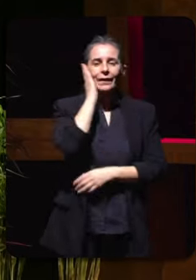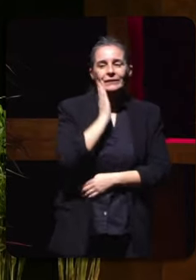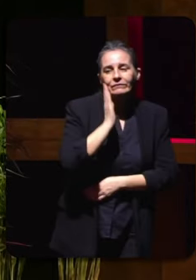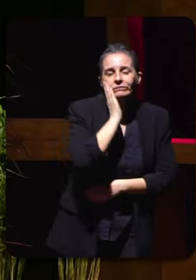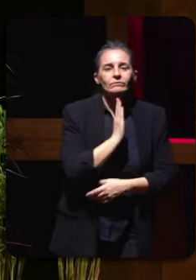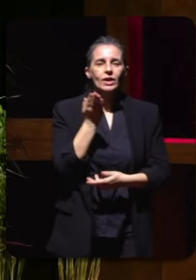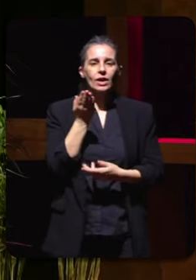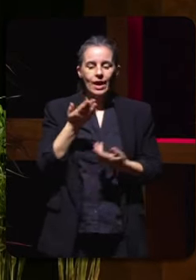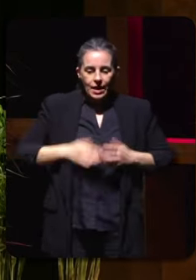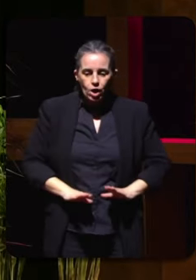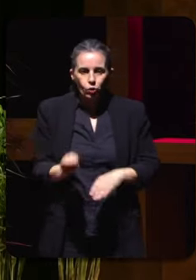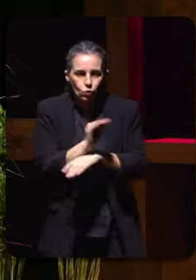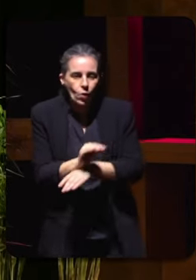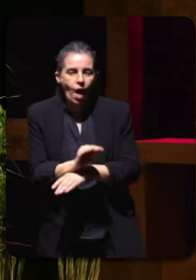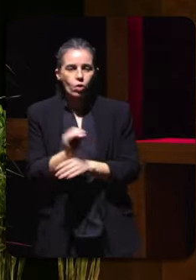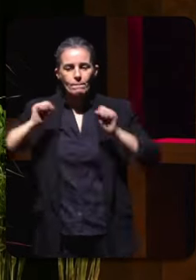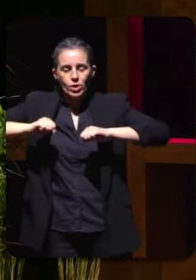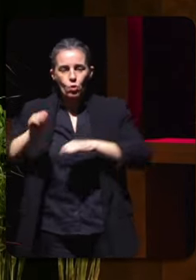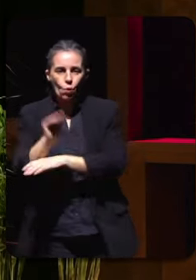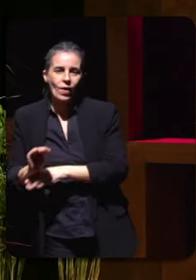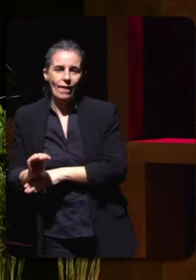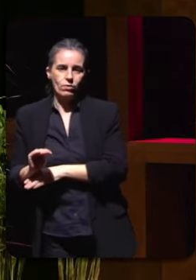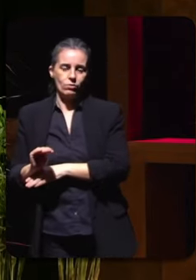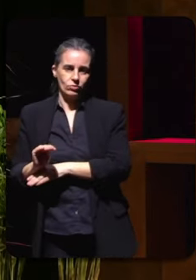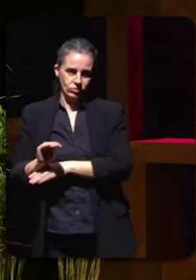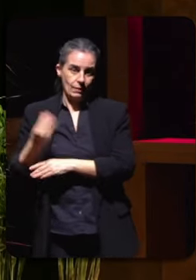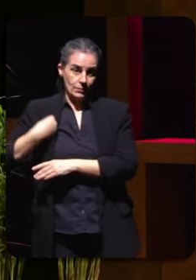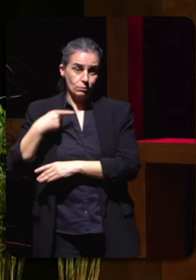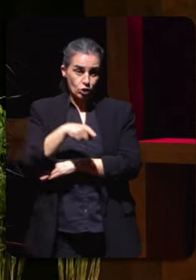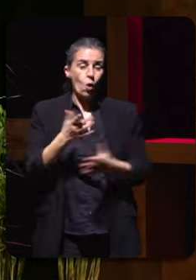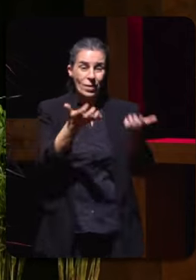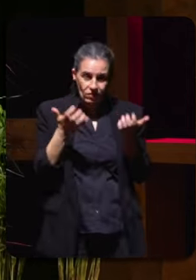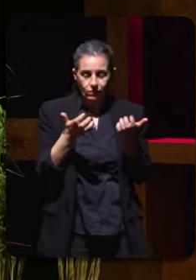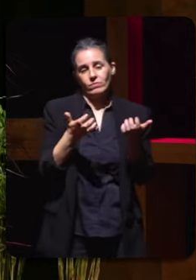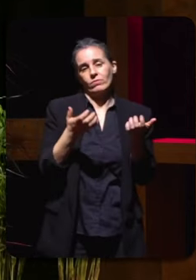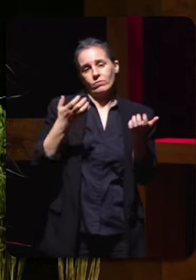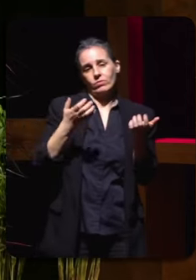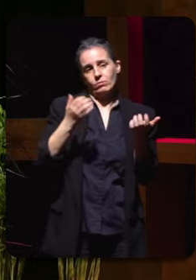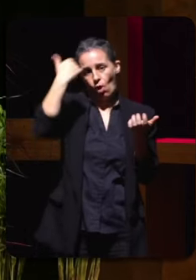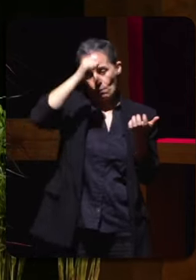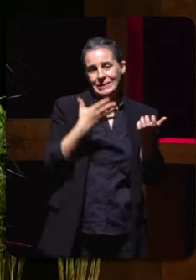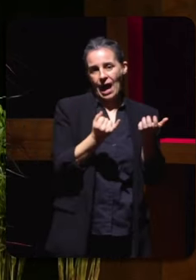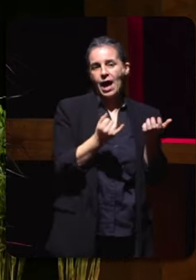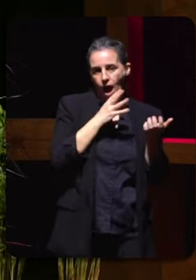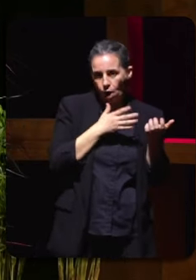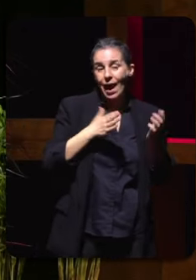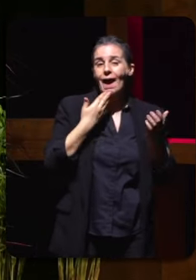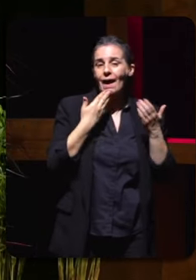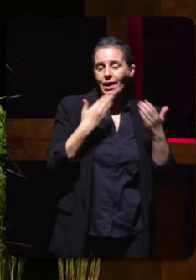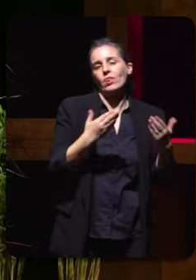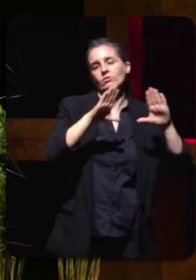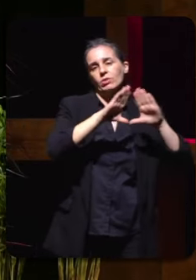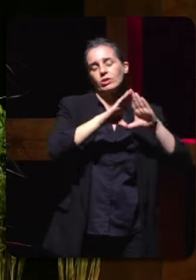das persoas mayores. Bueno, volvendo a miña tese inicial a de que non só se opina cando